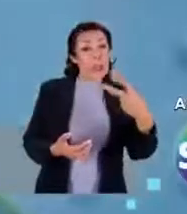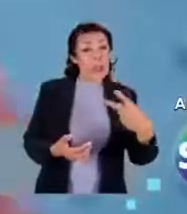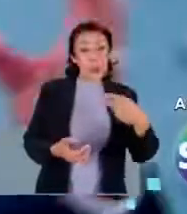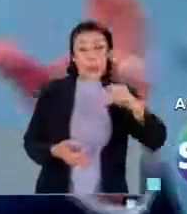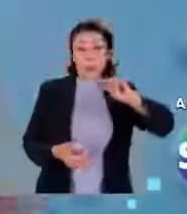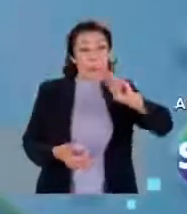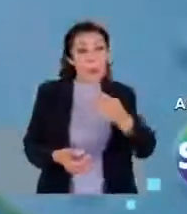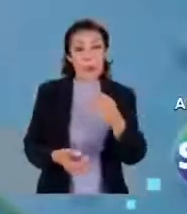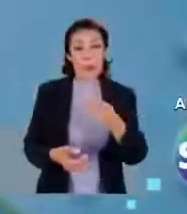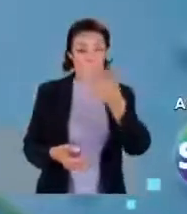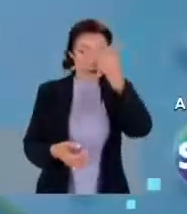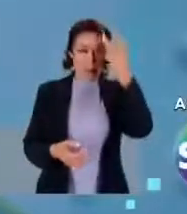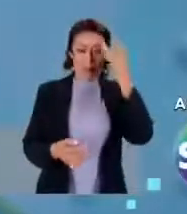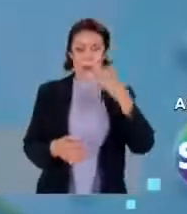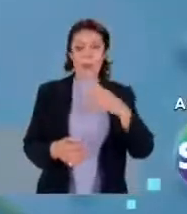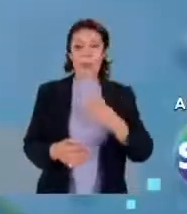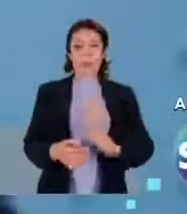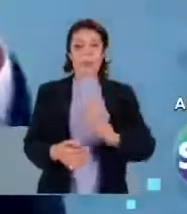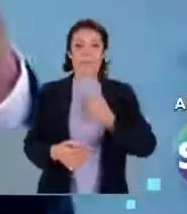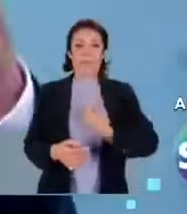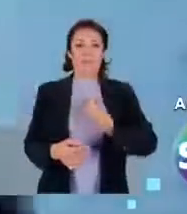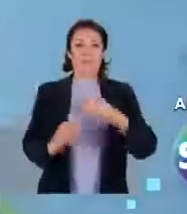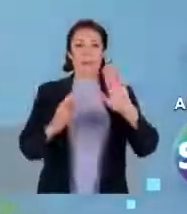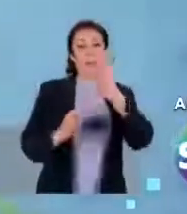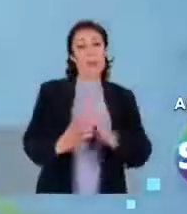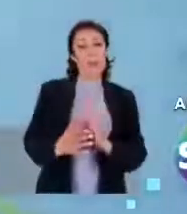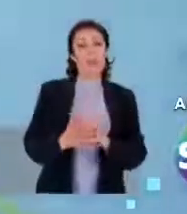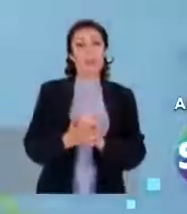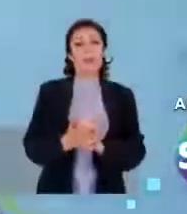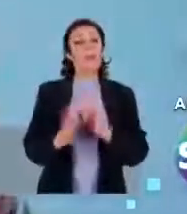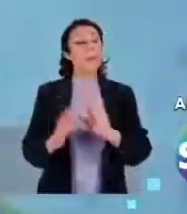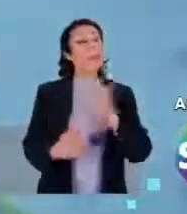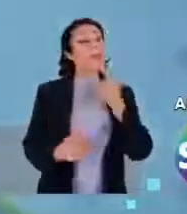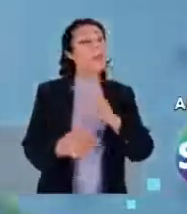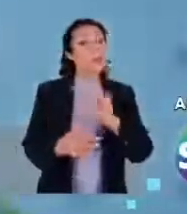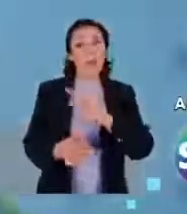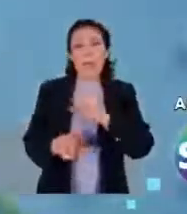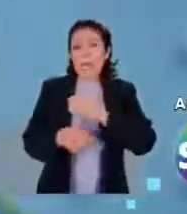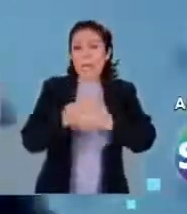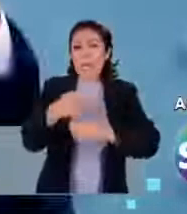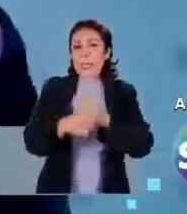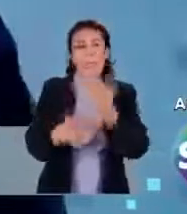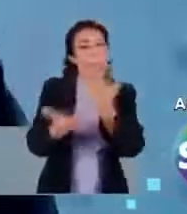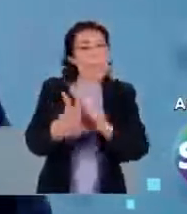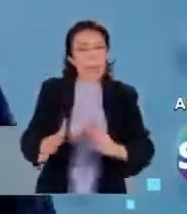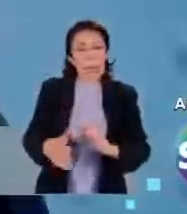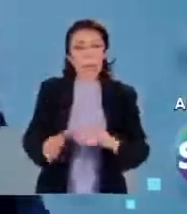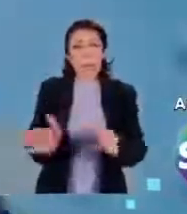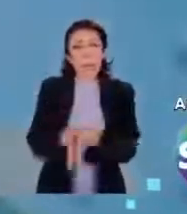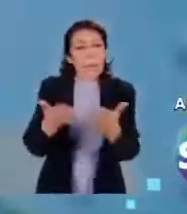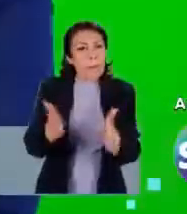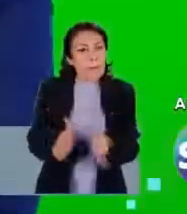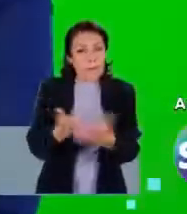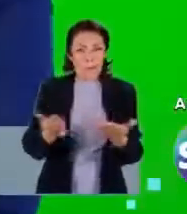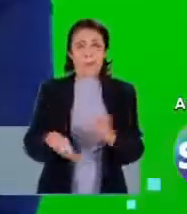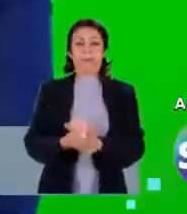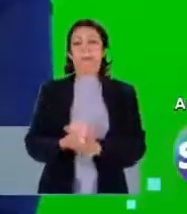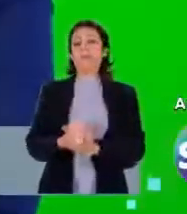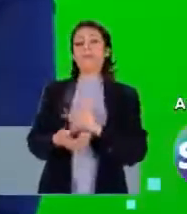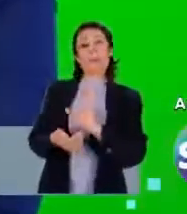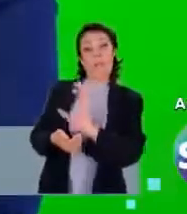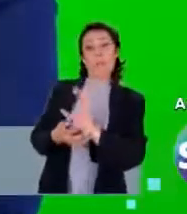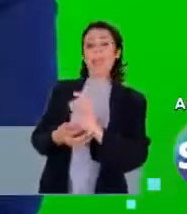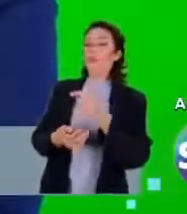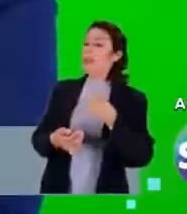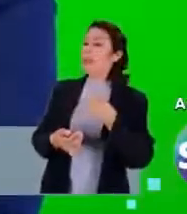de renda é tão grande que eu acho 70 bilhões de reais aí por ano e com isso eu acabo com a pobreza no lado de 100% dos brasileiros isso